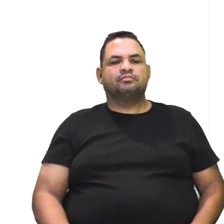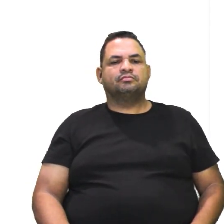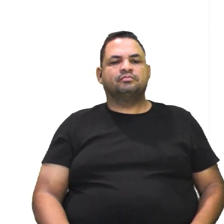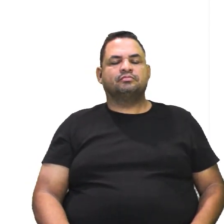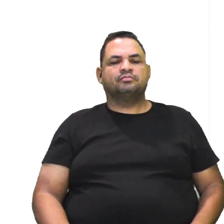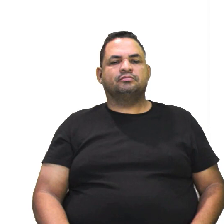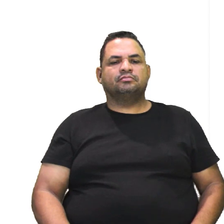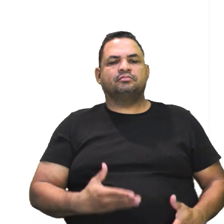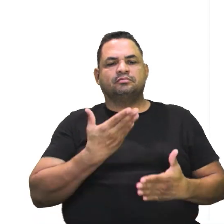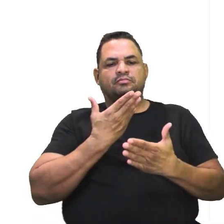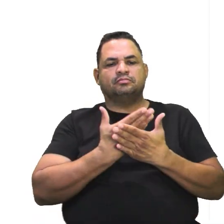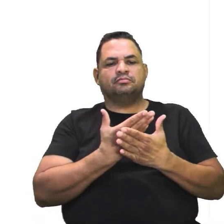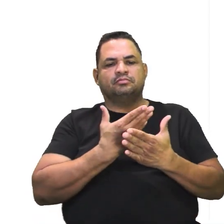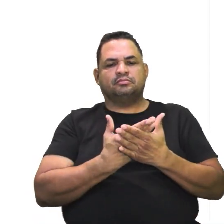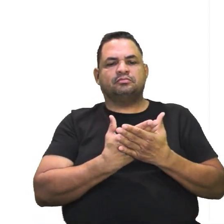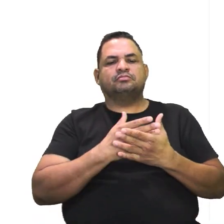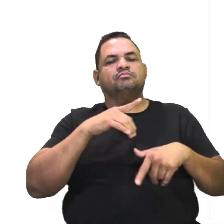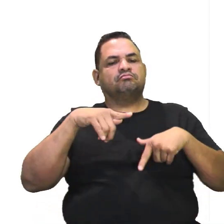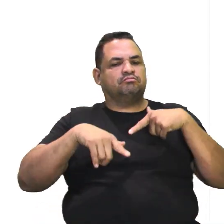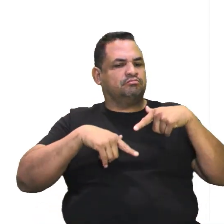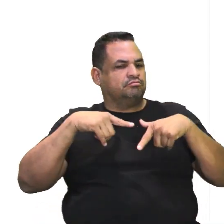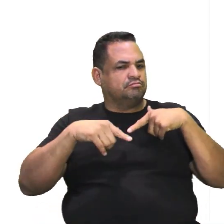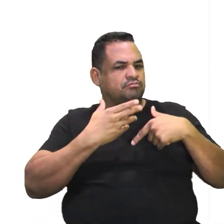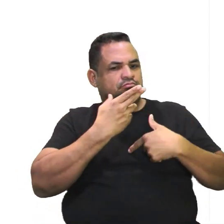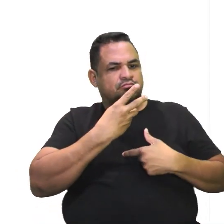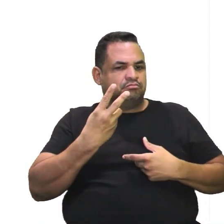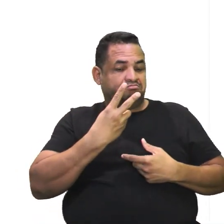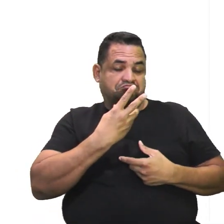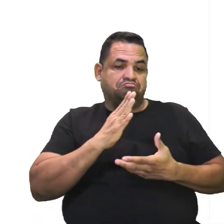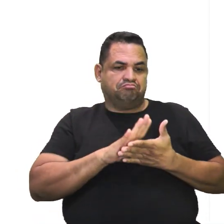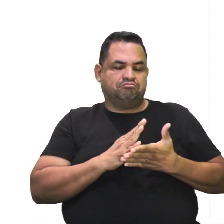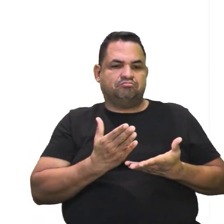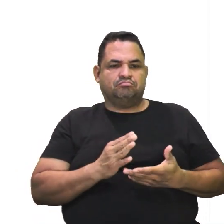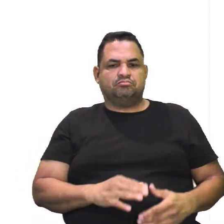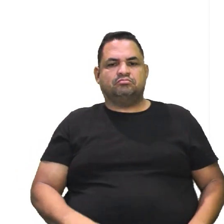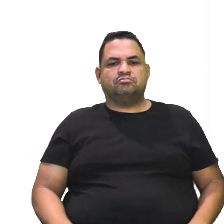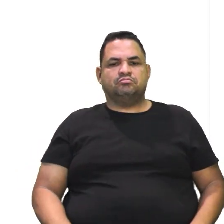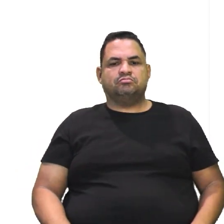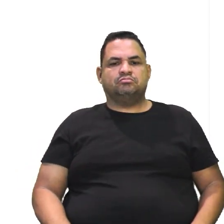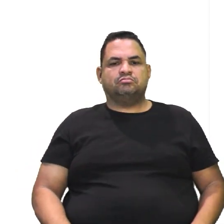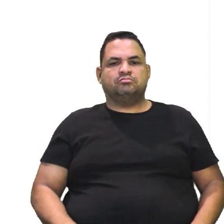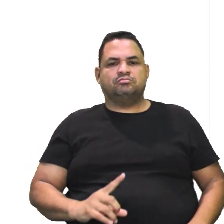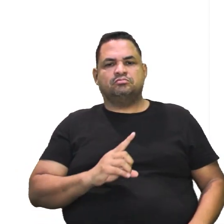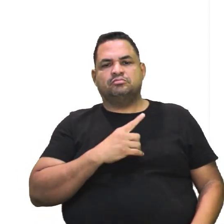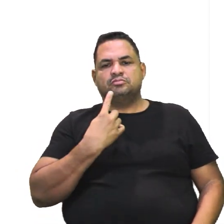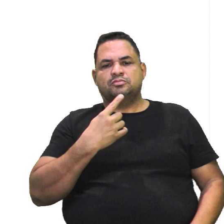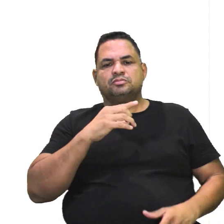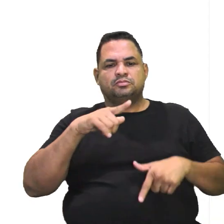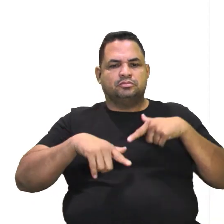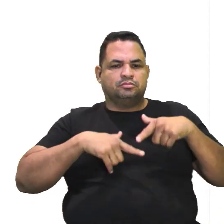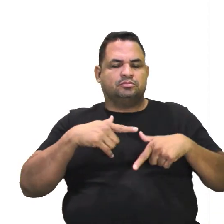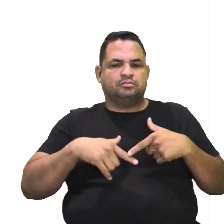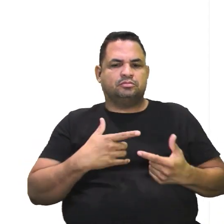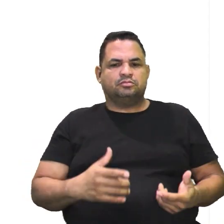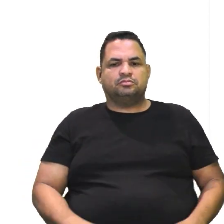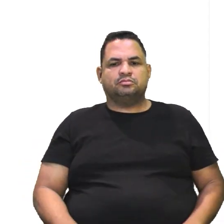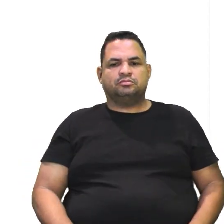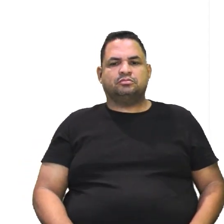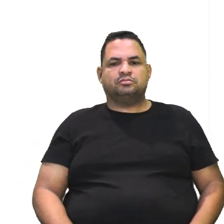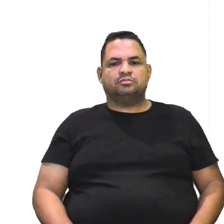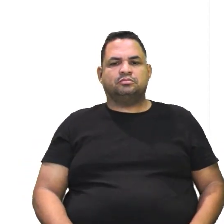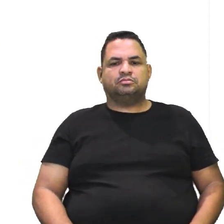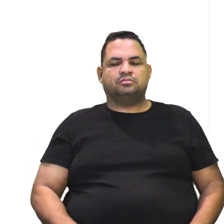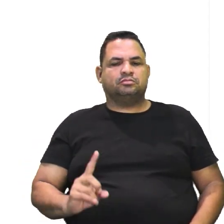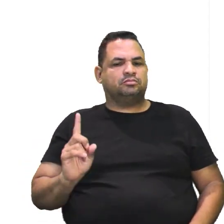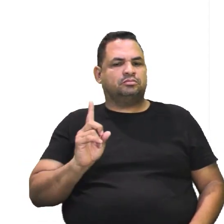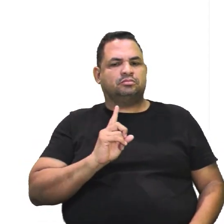serve. Esse aqui trabalha e estuda. Então trabalha, trabalha, né? O nosso item aqui trabalha. Esse aqui somente trabalha, serve? Trabalha também. E esse aqui